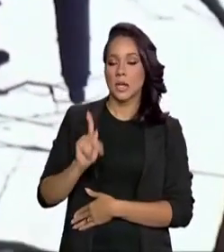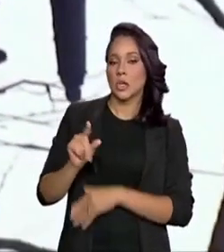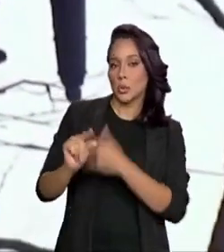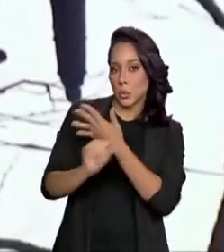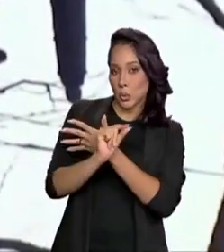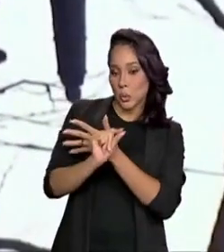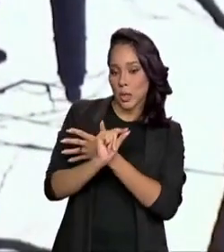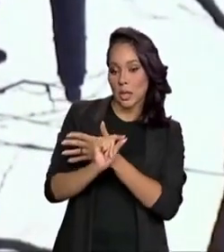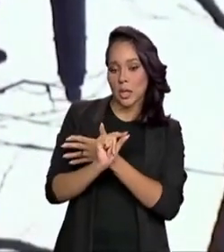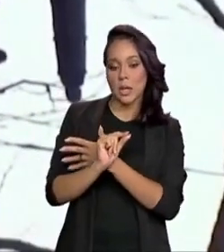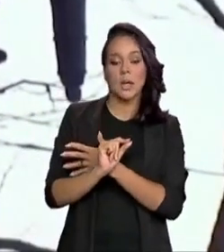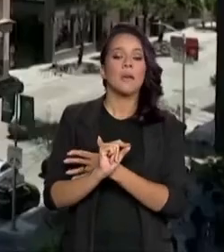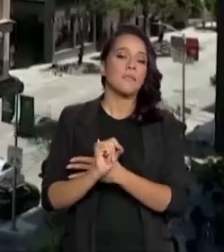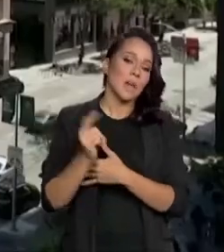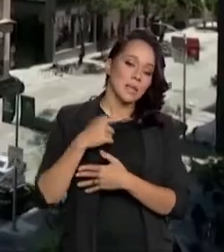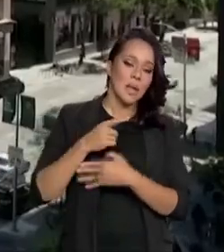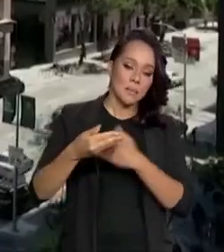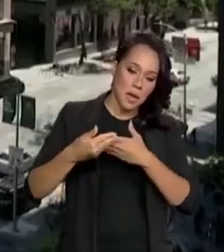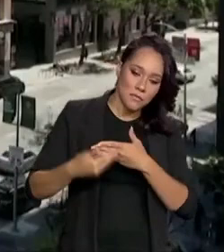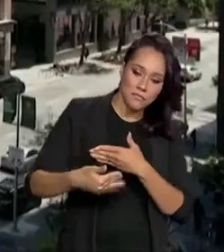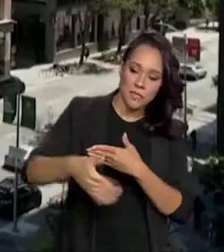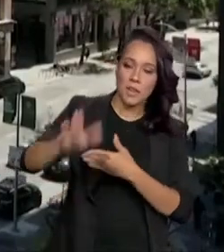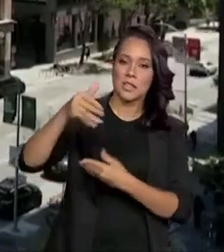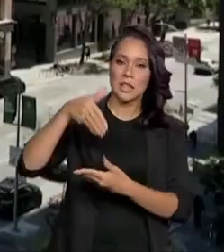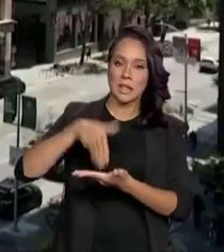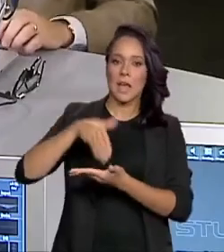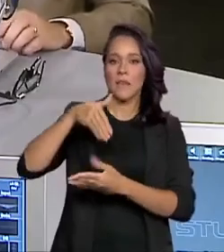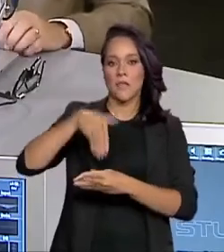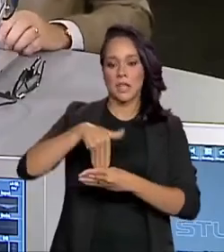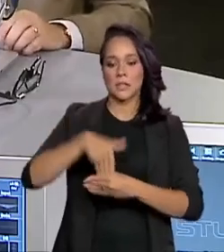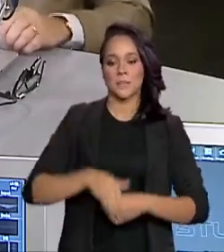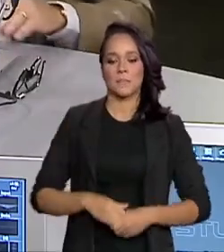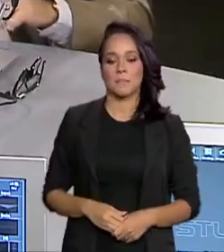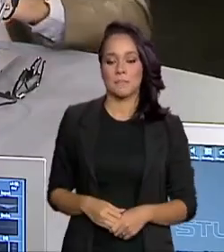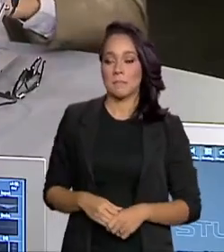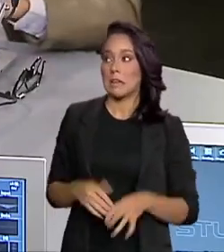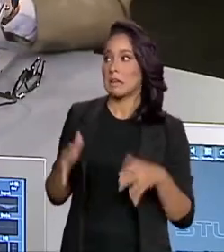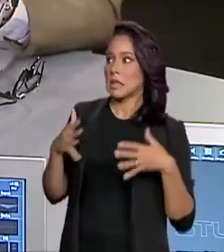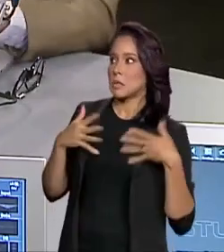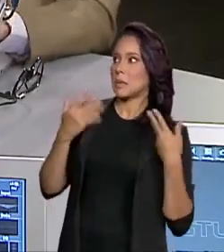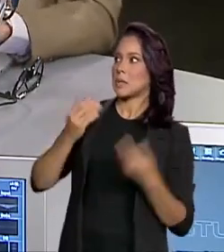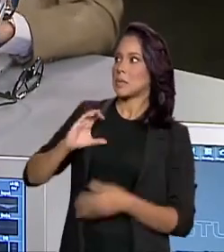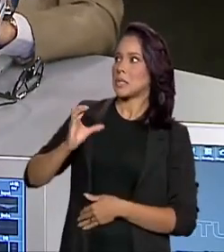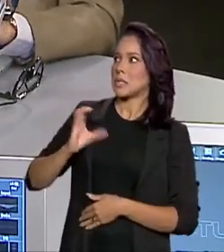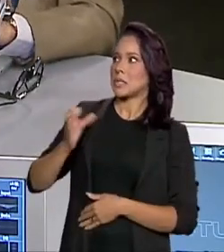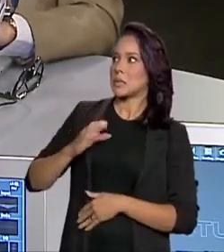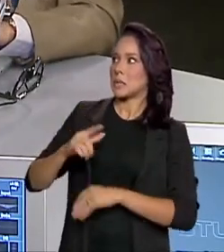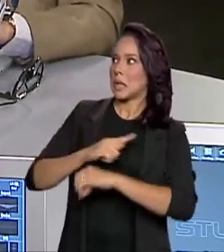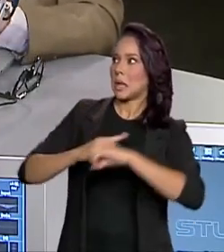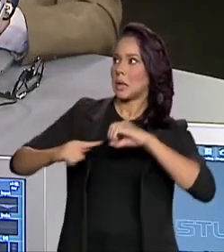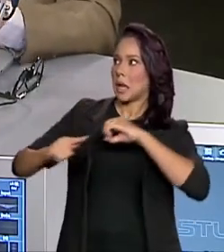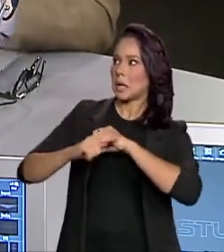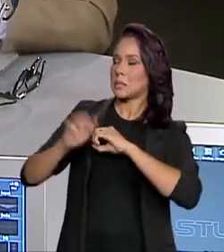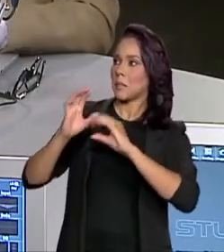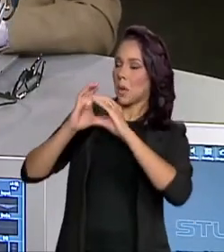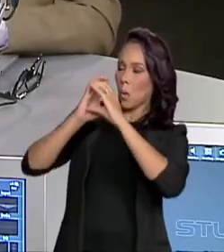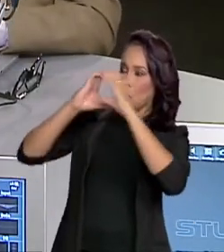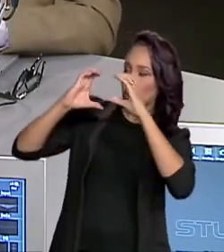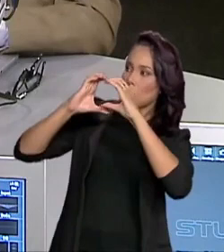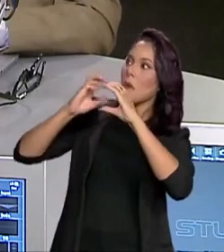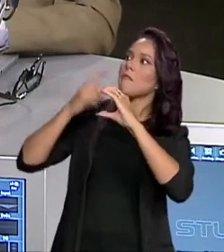nos próximos dias até a votação, Miguelzinho. Adriana, e a surpresa dos cientistas da NASA envolvendo Marte? Conta pra